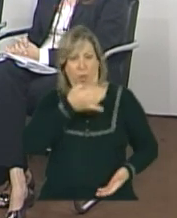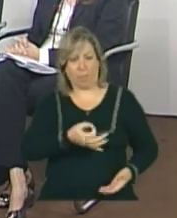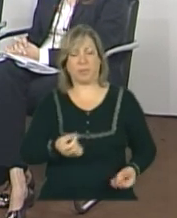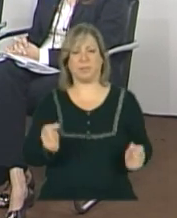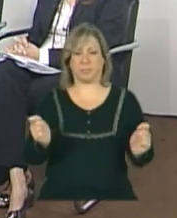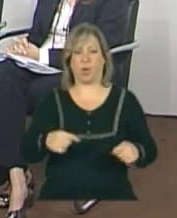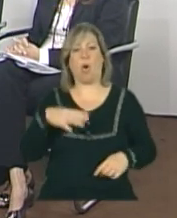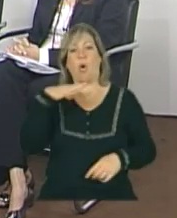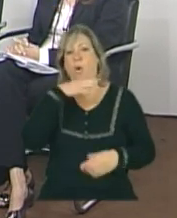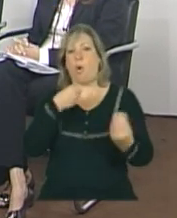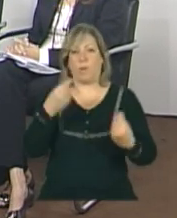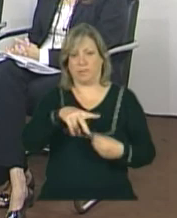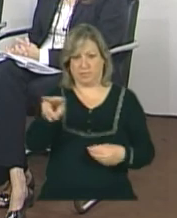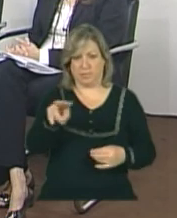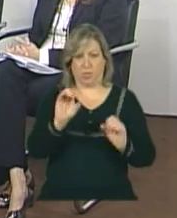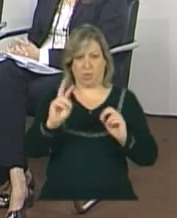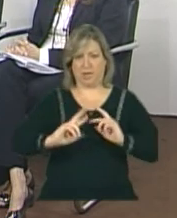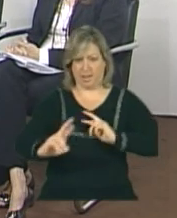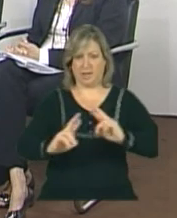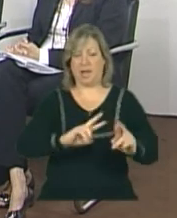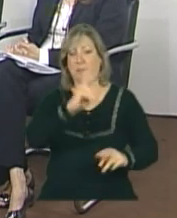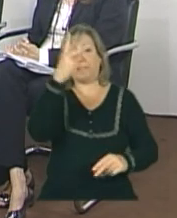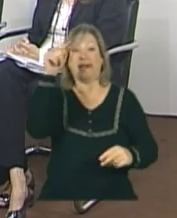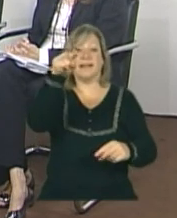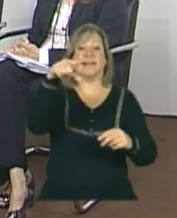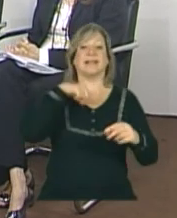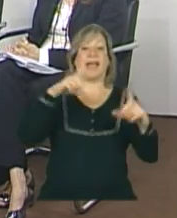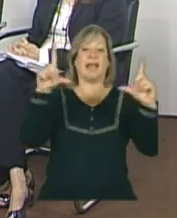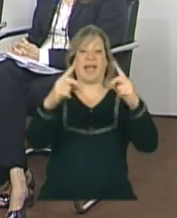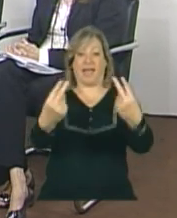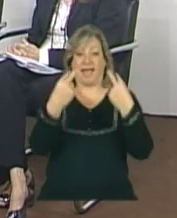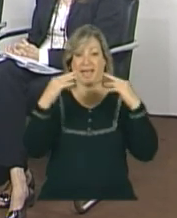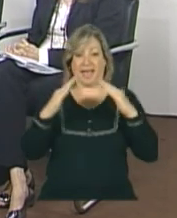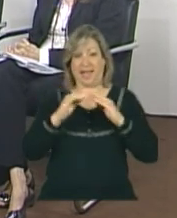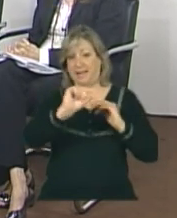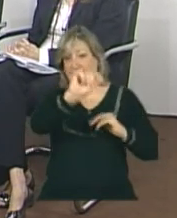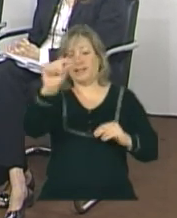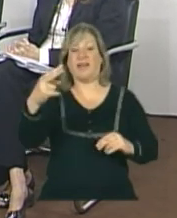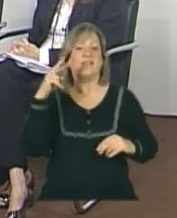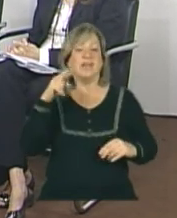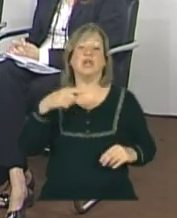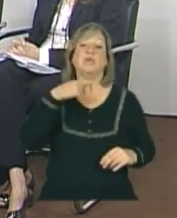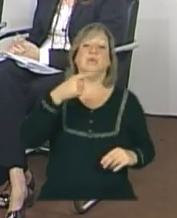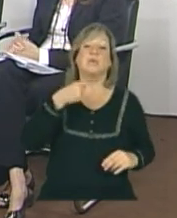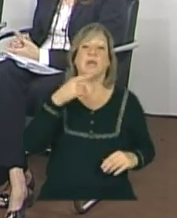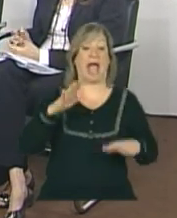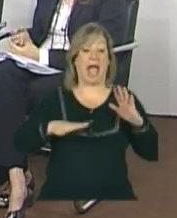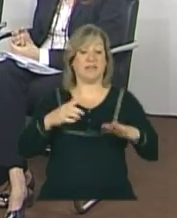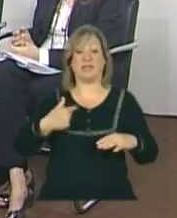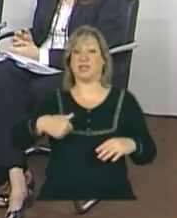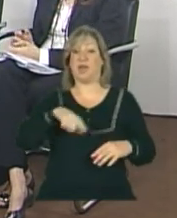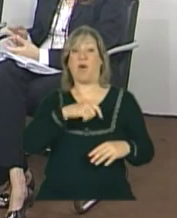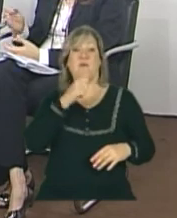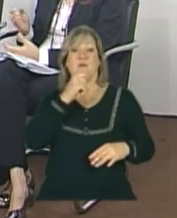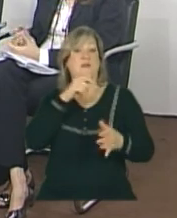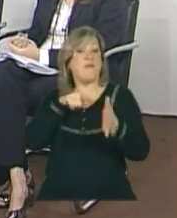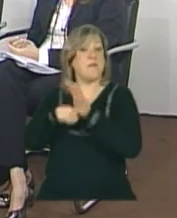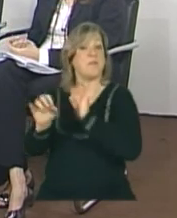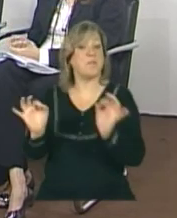achar melhor para quem estiver em casa e acompanhar, entender e às vezes tirar dúvidas, que às vezes a gente nem fez a pergunta e a pessoa já